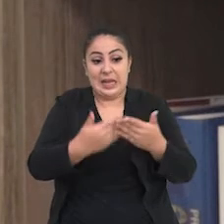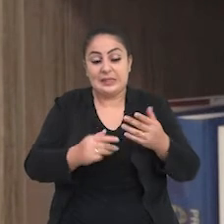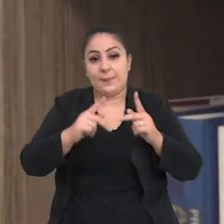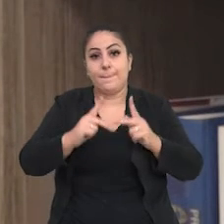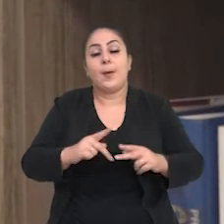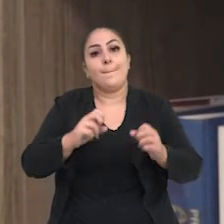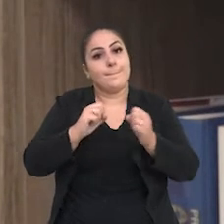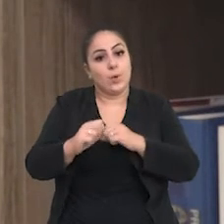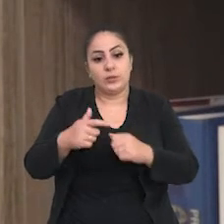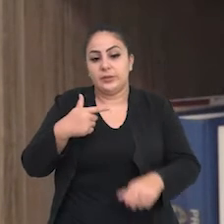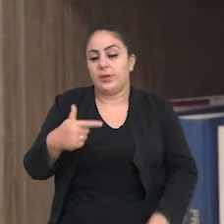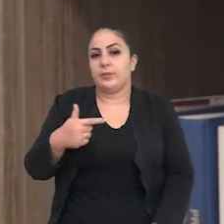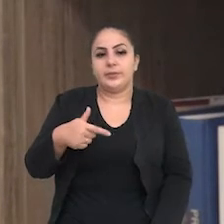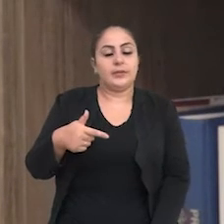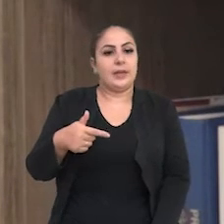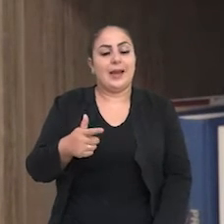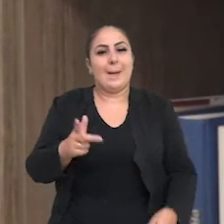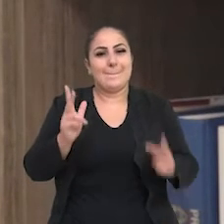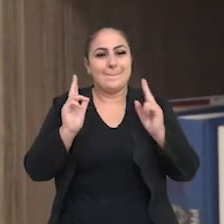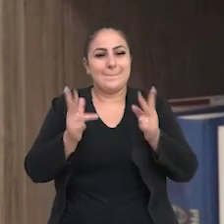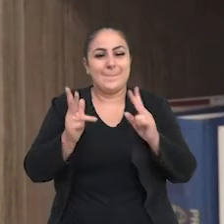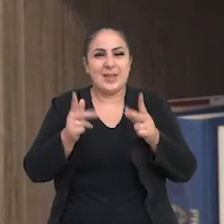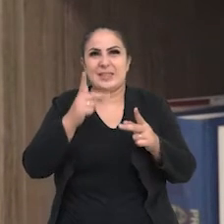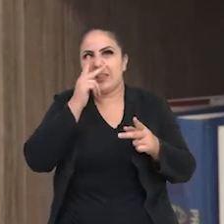esses pacientes podem não ter a mesma